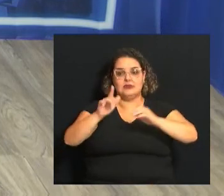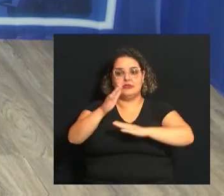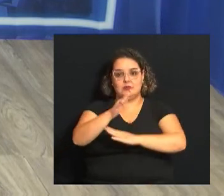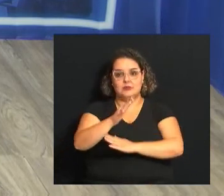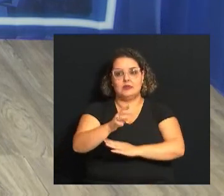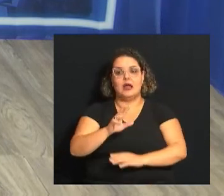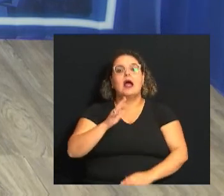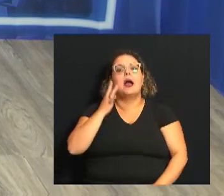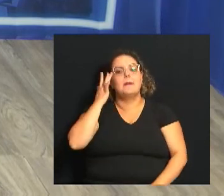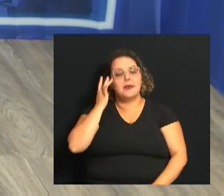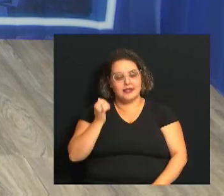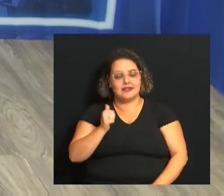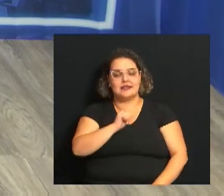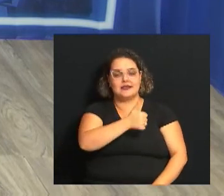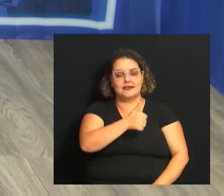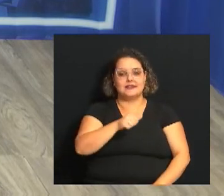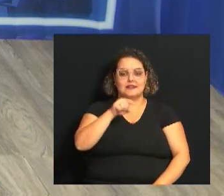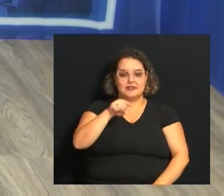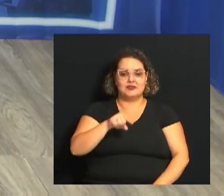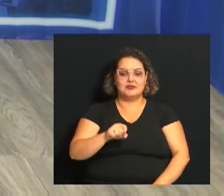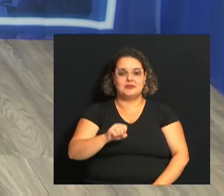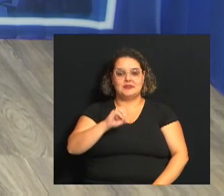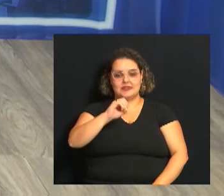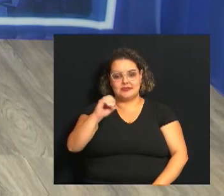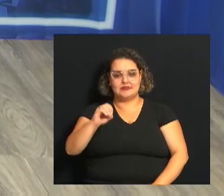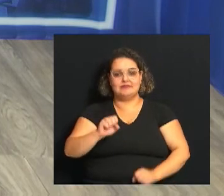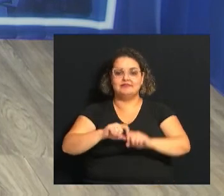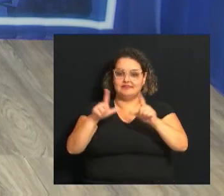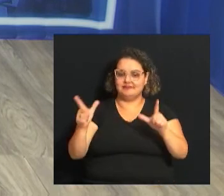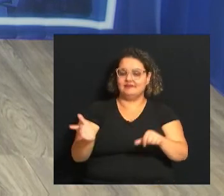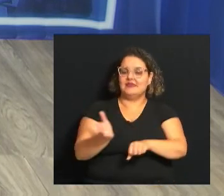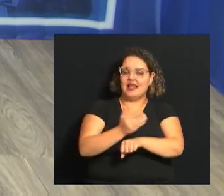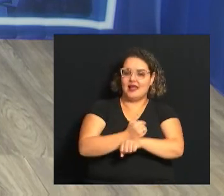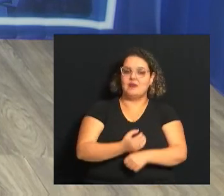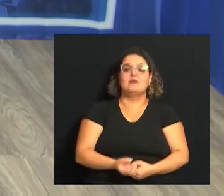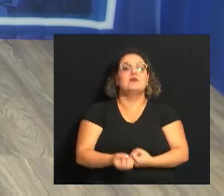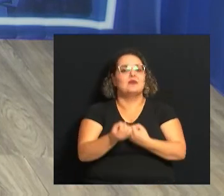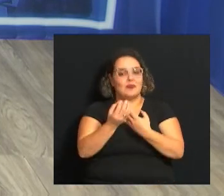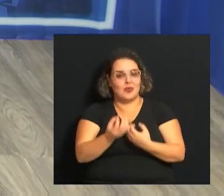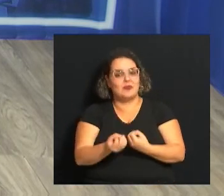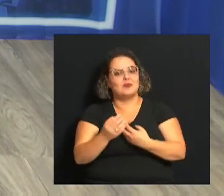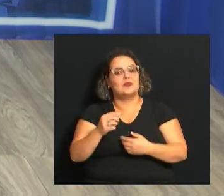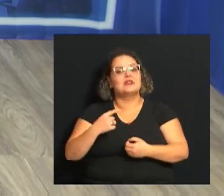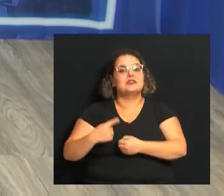amanhã às 11 horas da manhã, um pouquinho mais cedo, mas com muitas informações